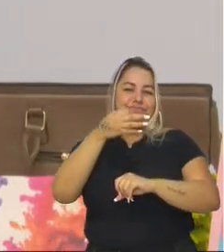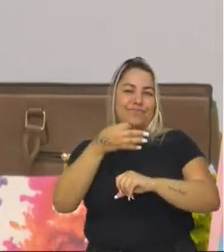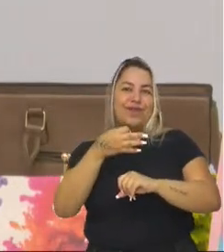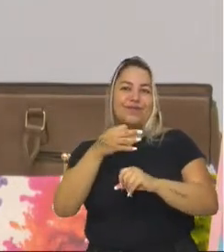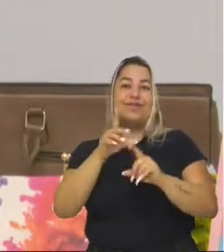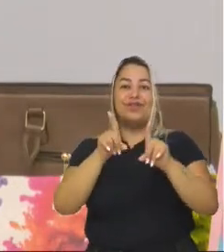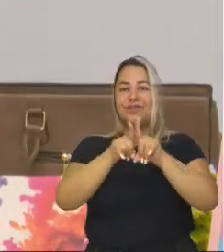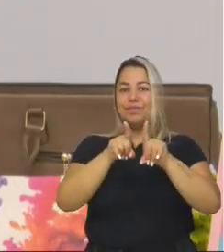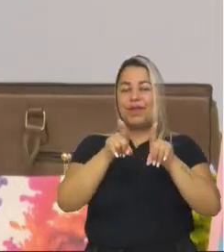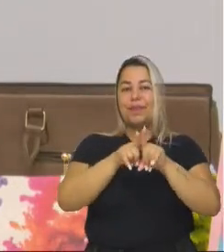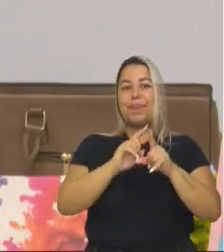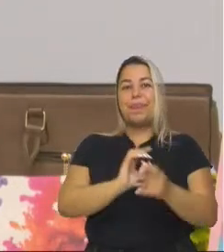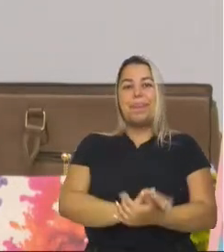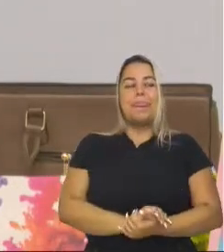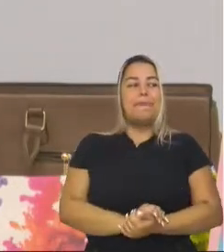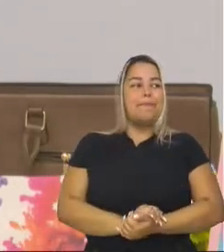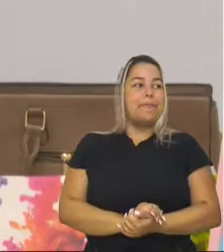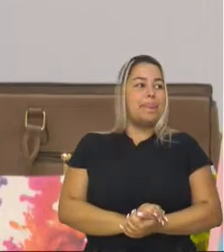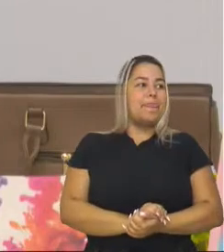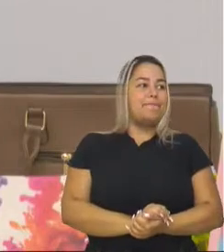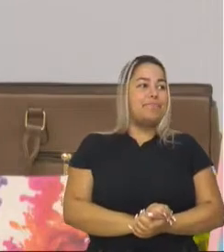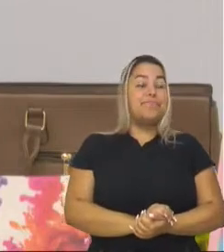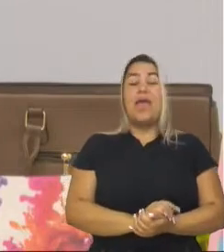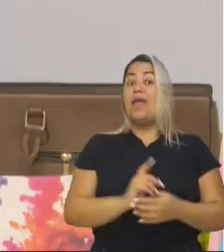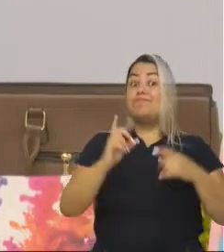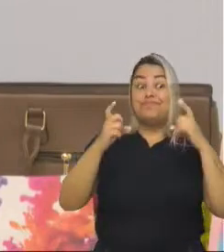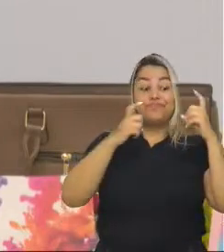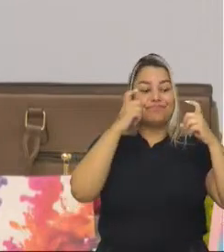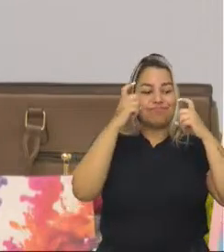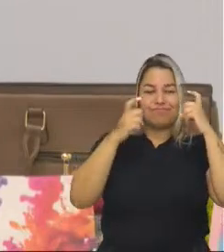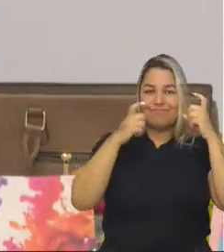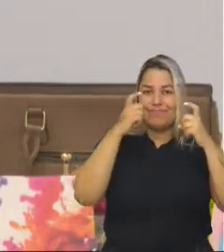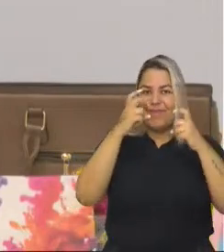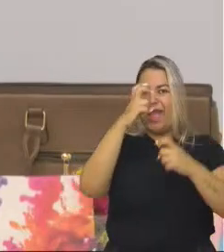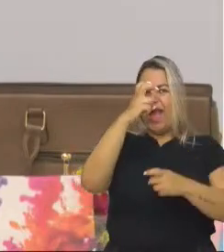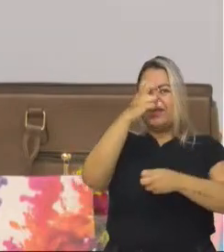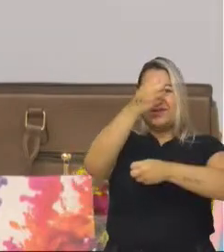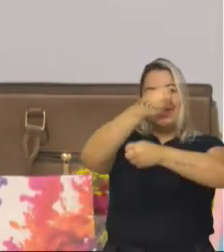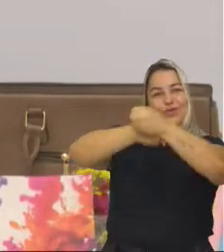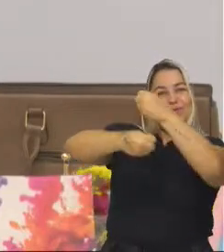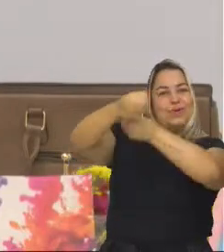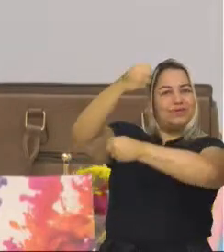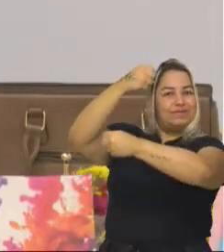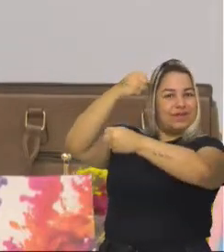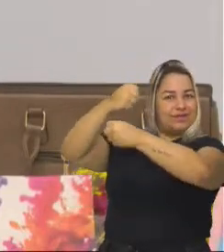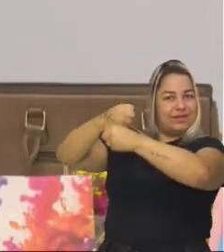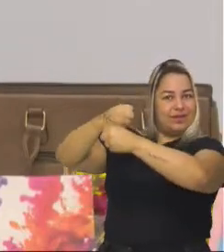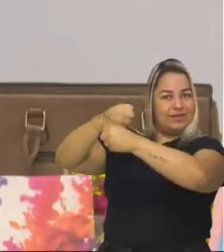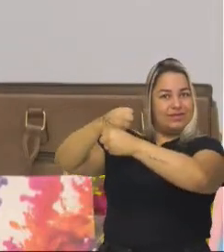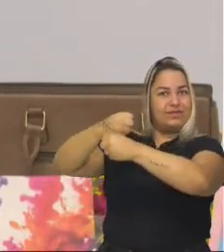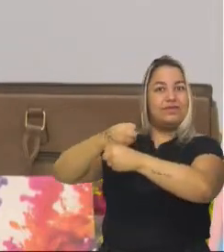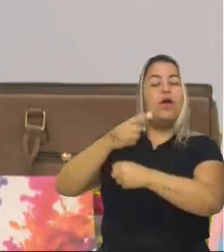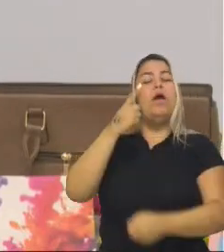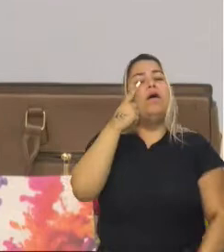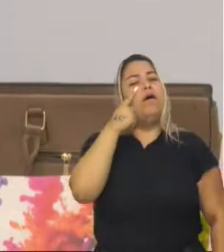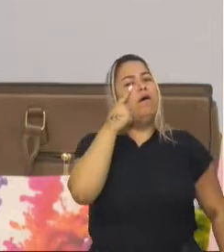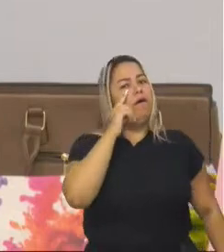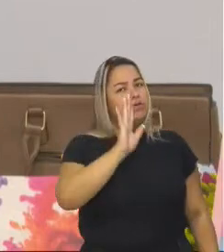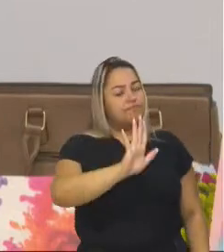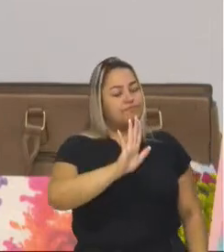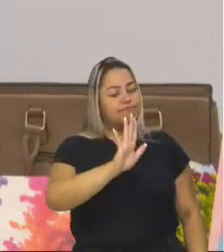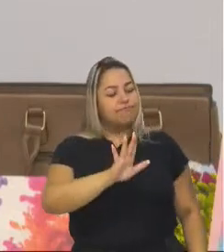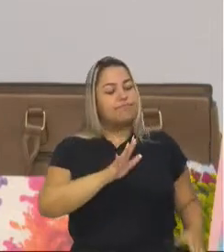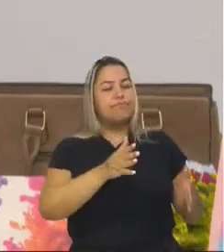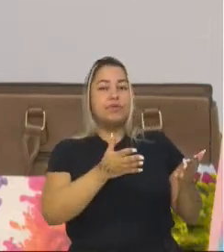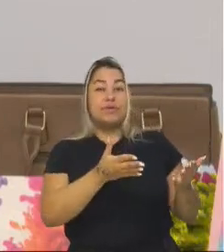também. É muito louco porque há 5 anos atrás, olha como as nossas jornadas,